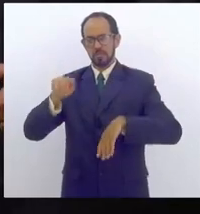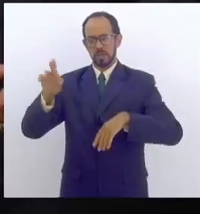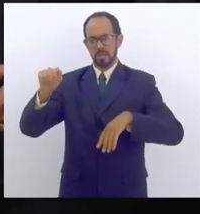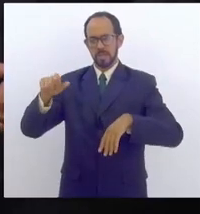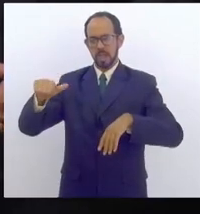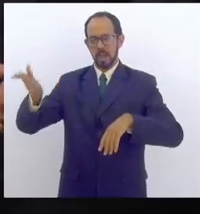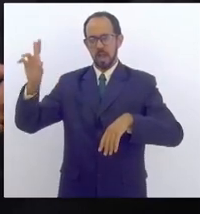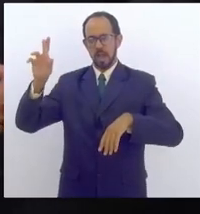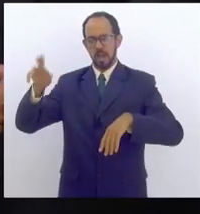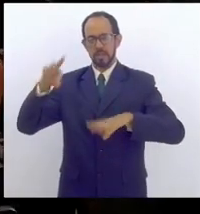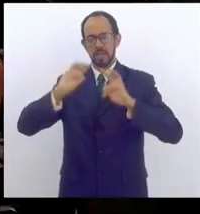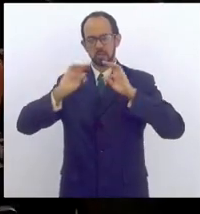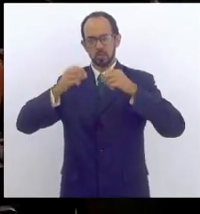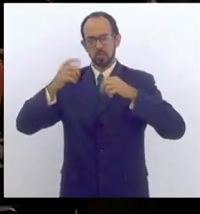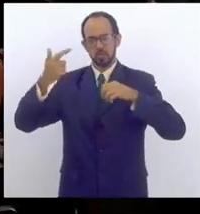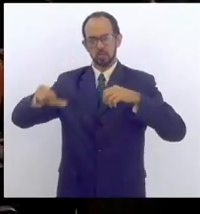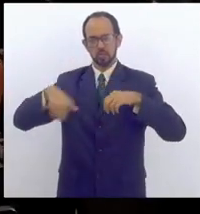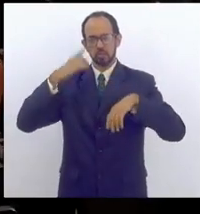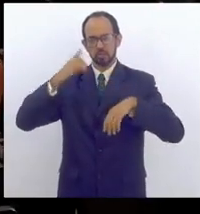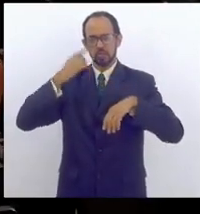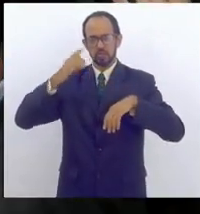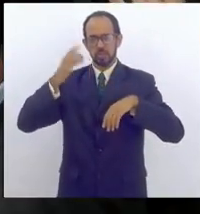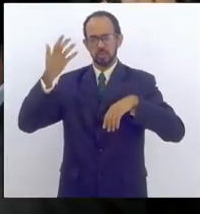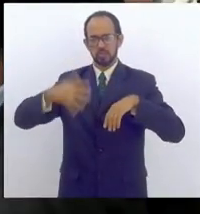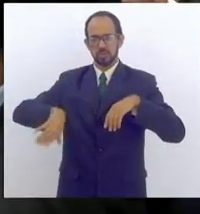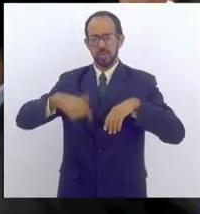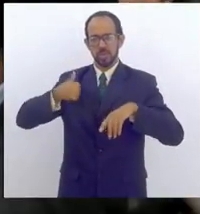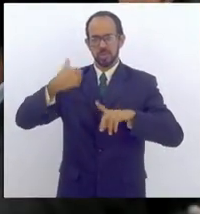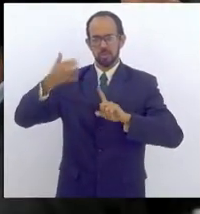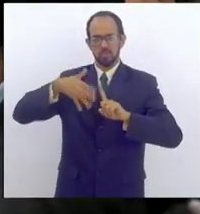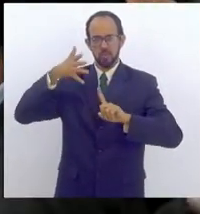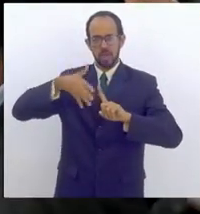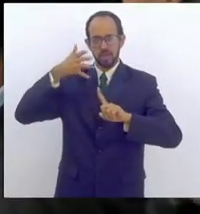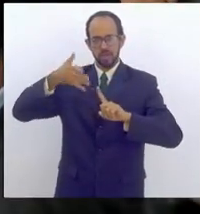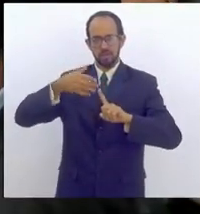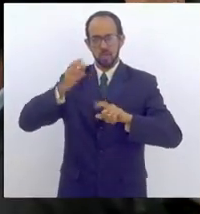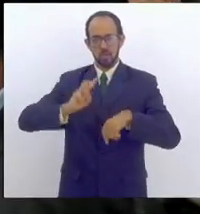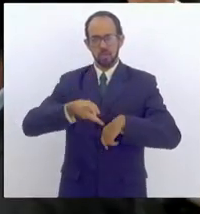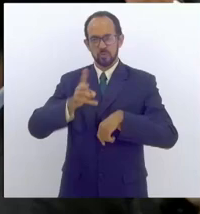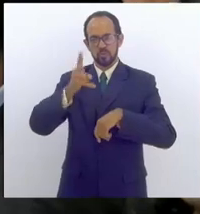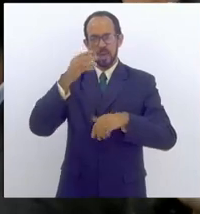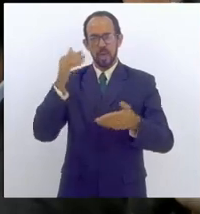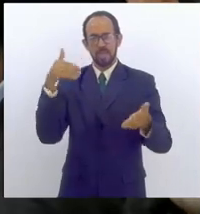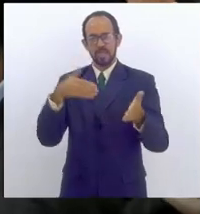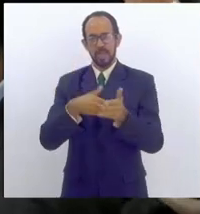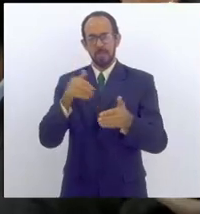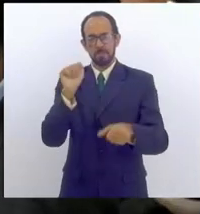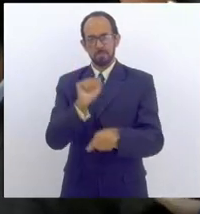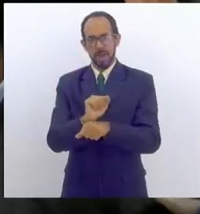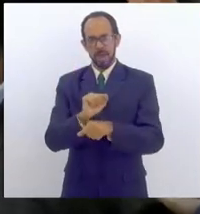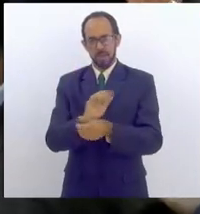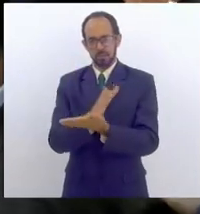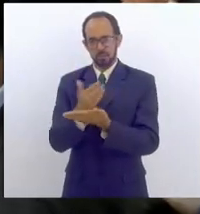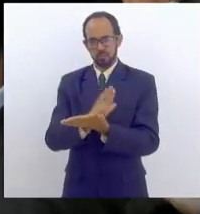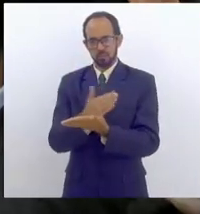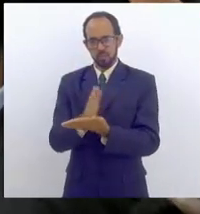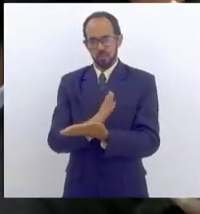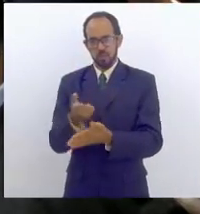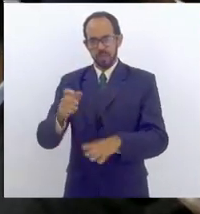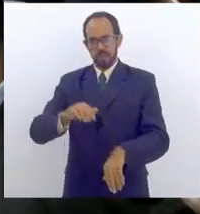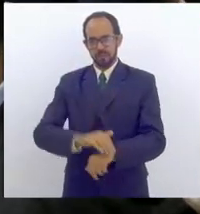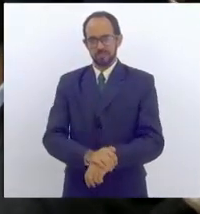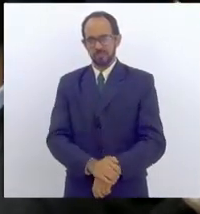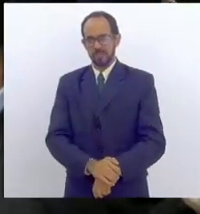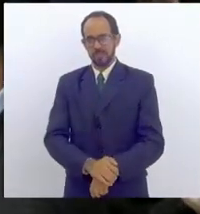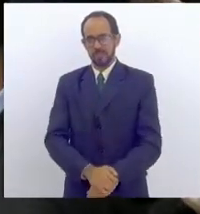que não estão deixando eu falar aqui. Eu vou continuar falando até vocês pararem de me perturbar. Parabéns, presidente Barcelar.